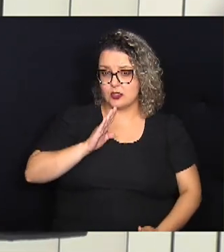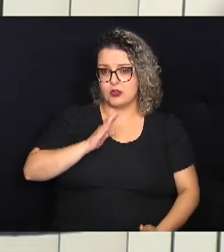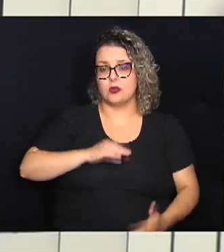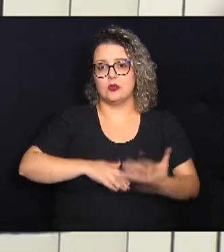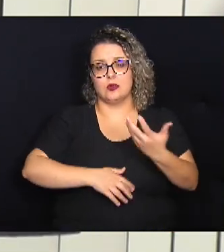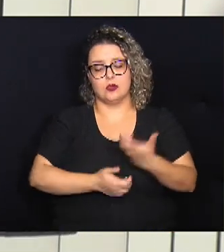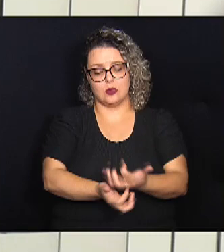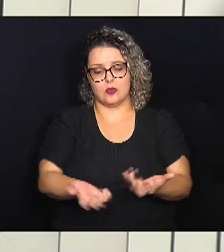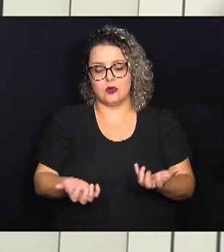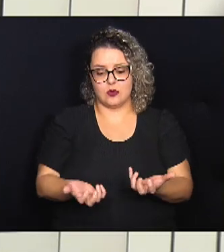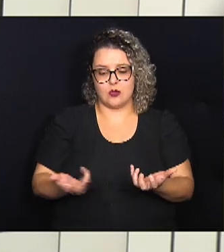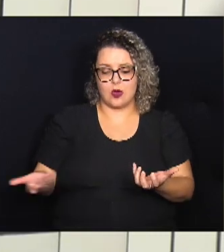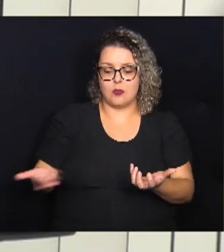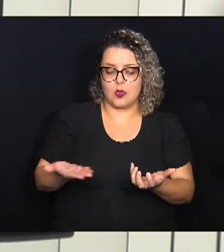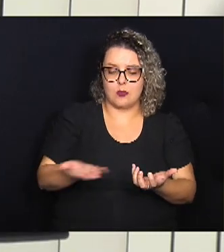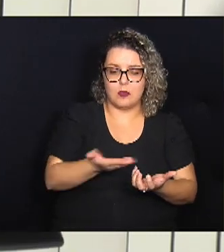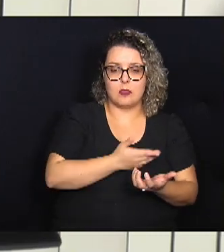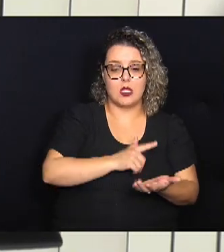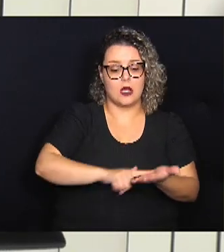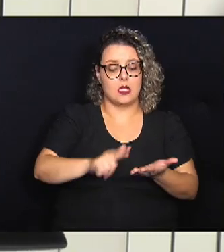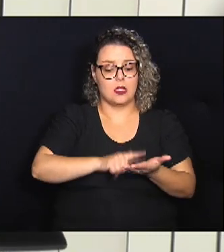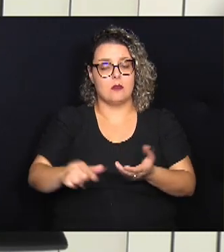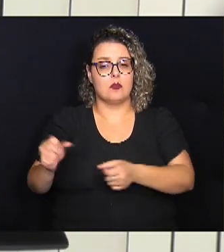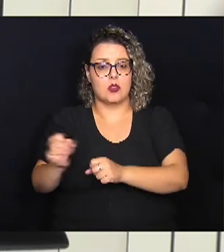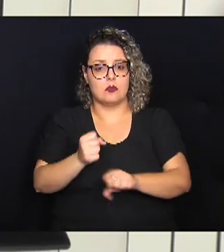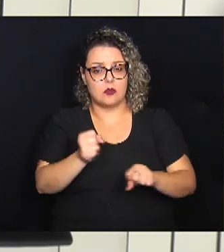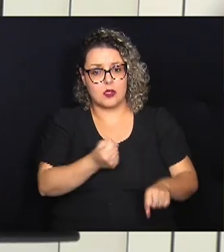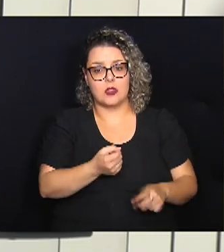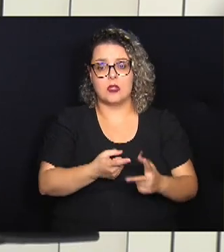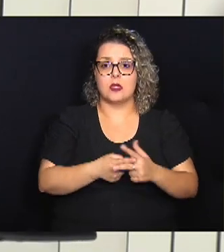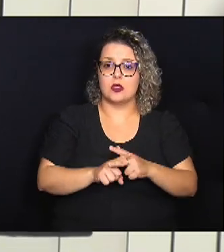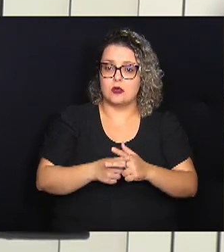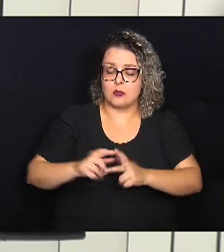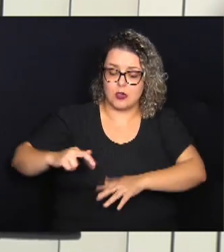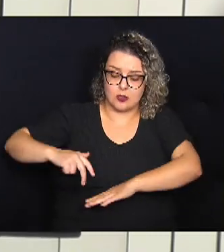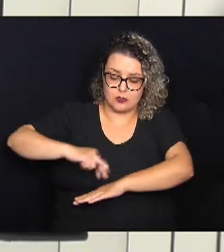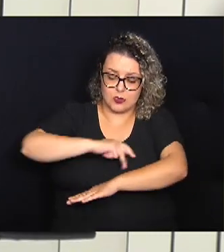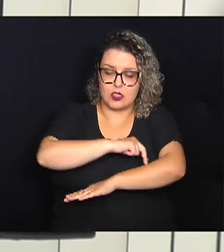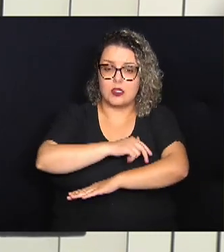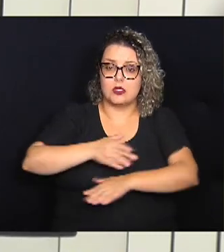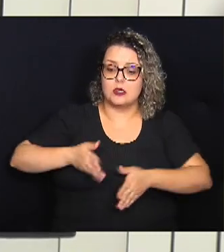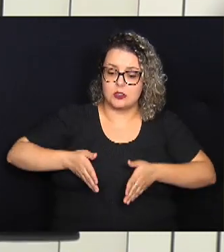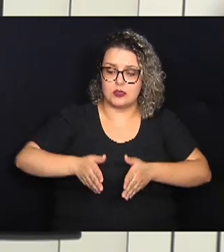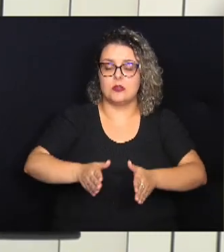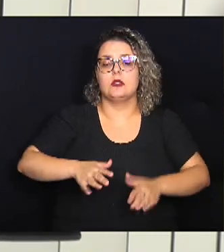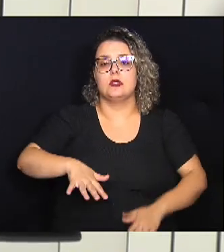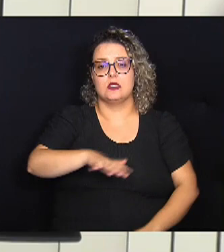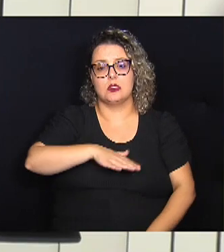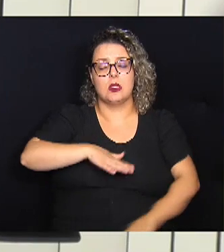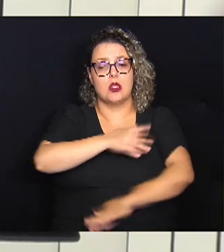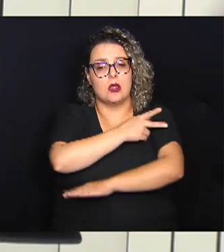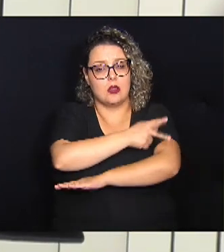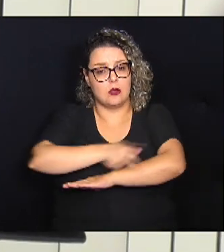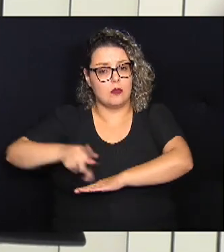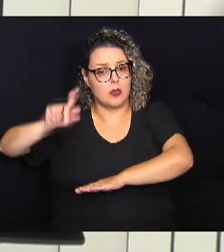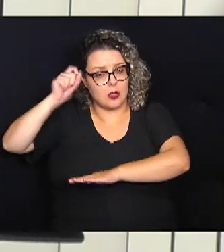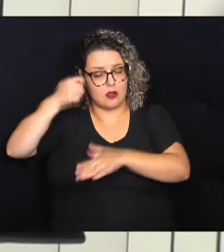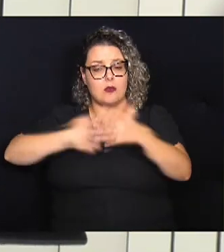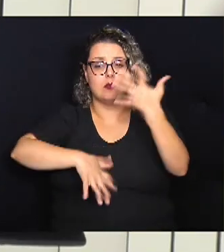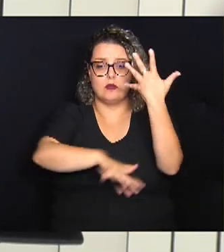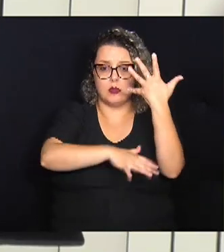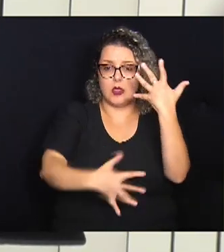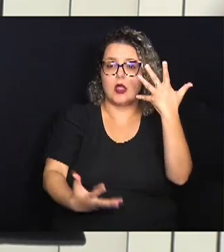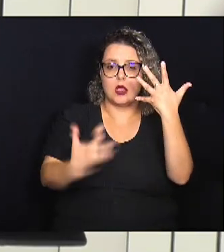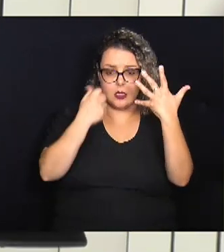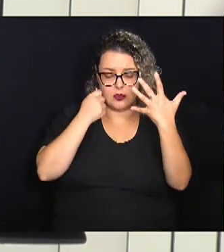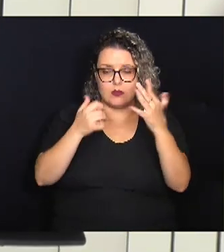grama, limpeza e varrição, manutenção de calçadas, caminhos e áreas pavimentadas para as praças que adotaram.